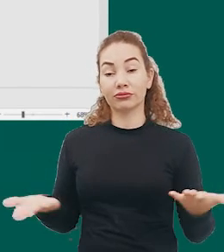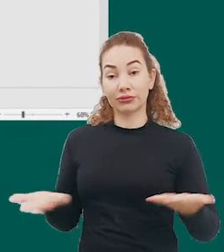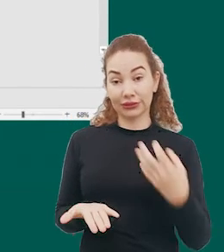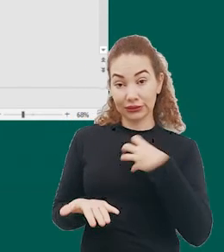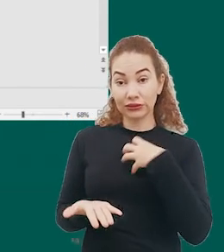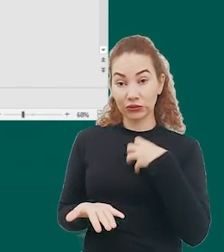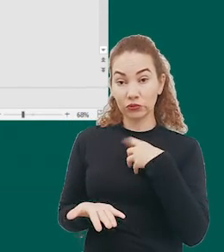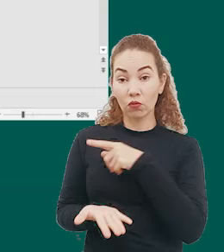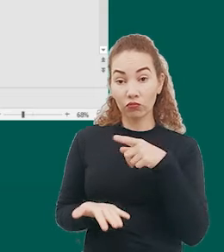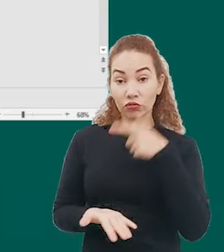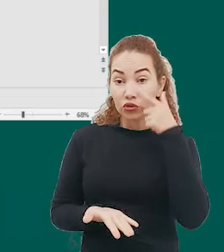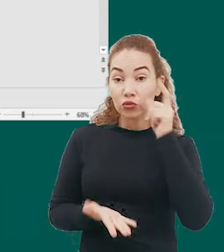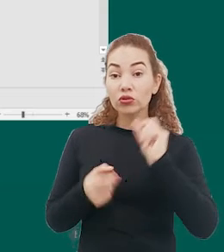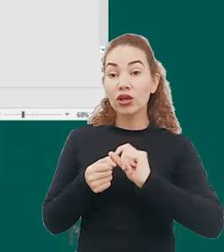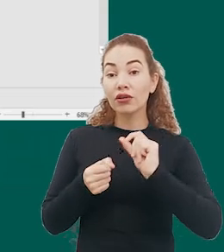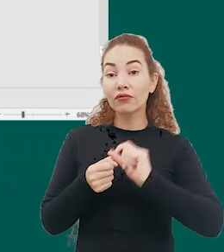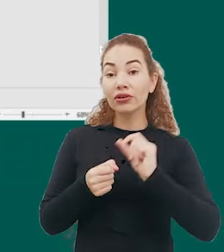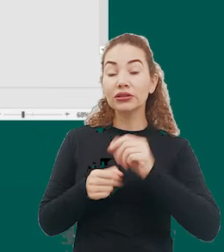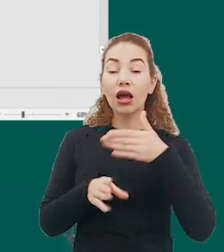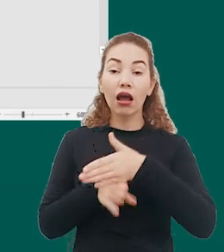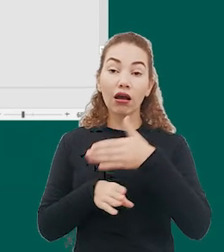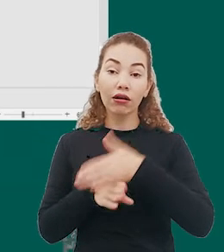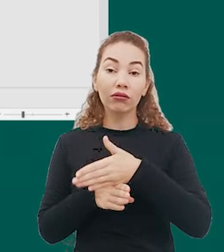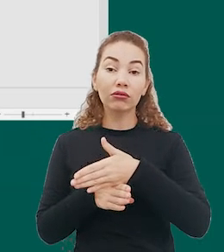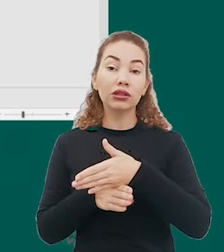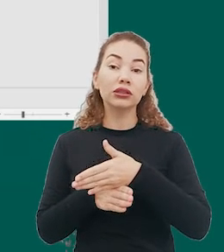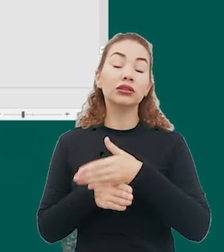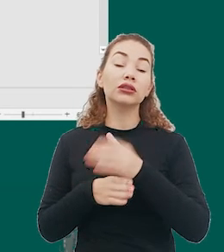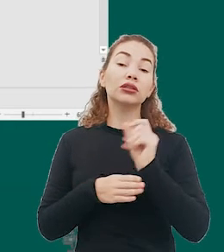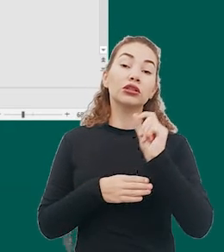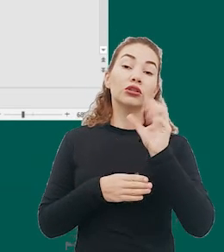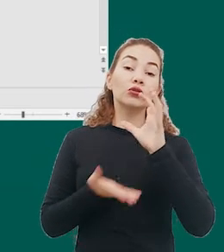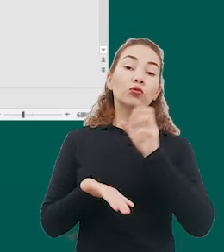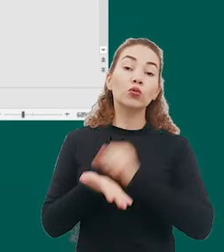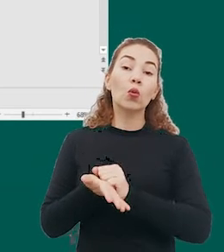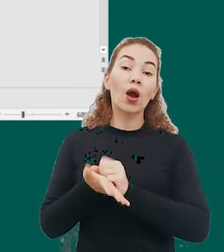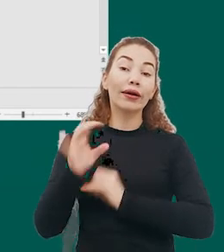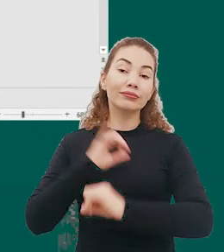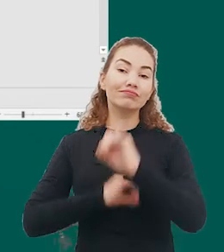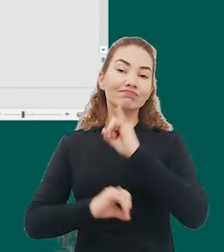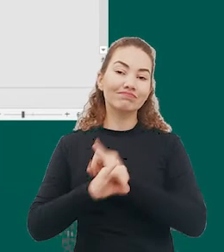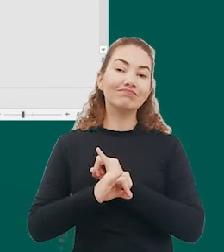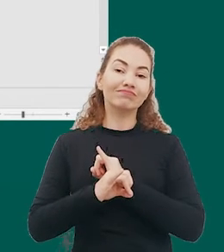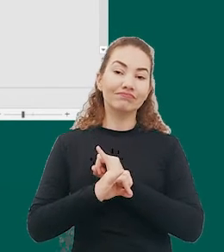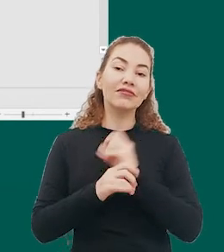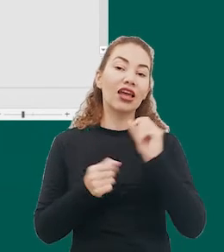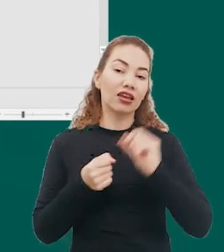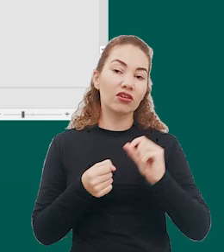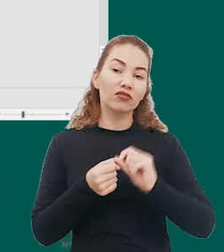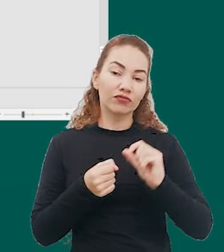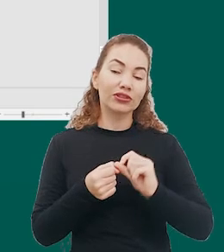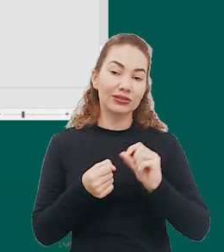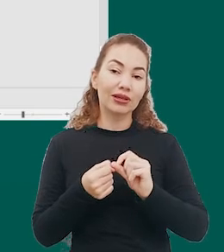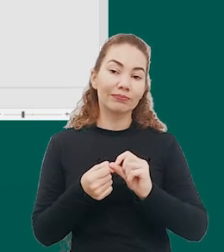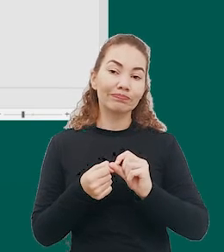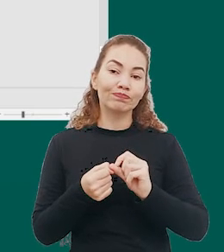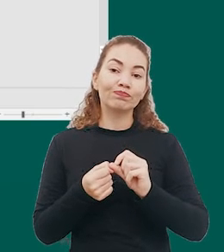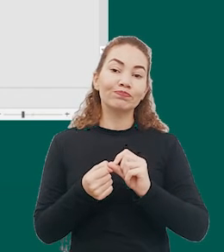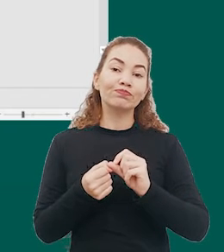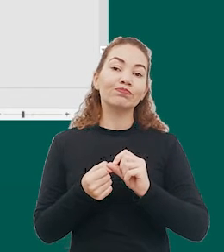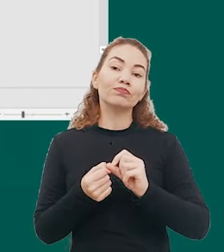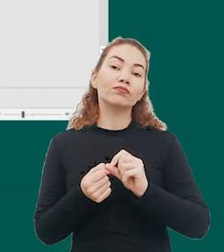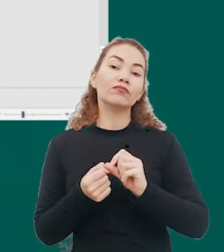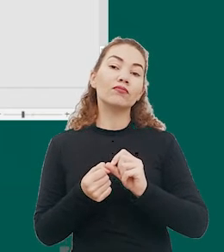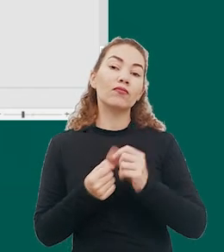caso, vocês podem estar entrando, né, no cadastro online e fazendo, então,